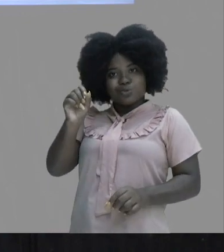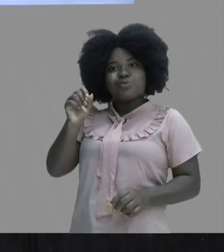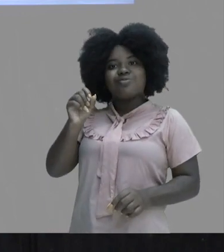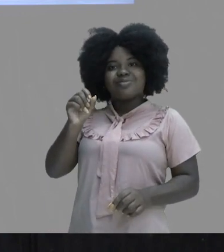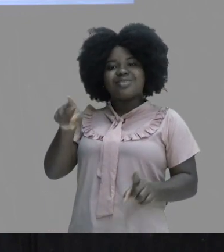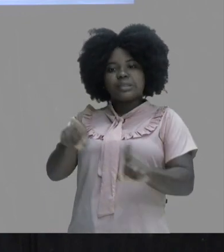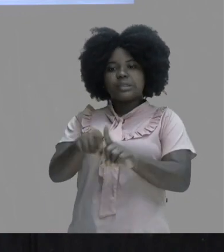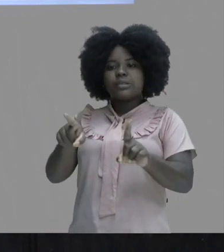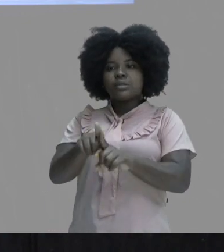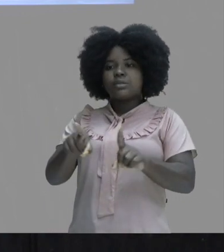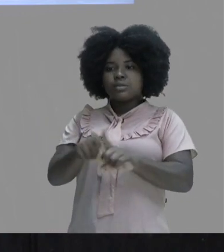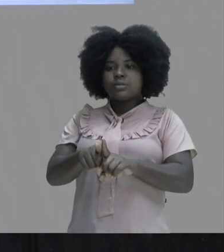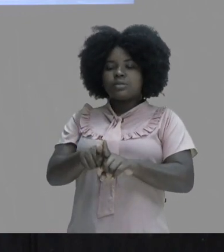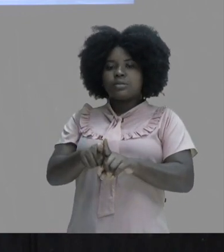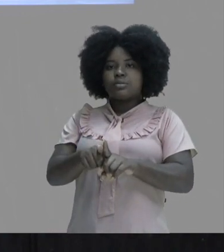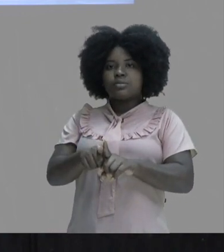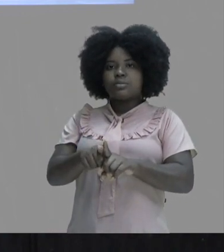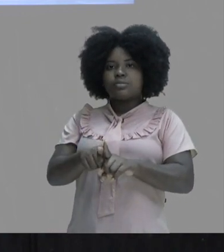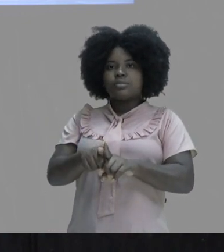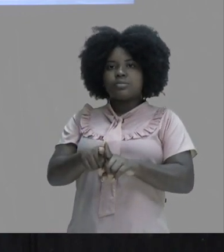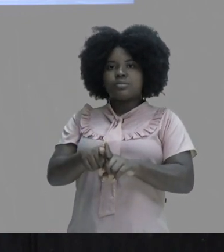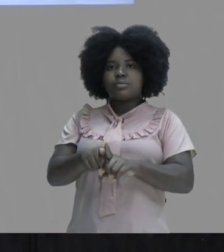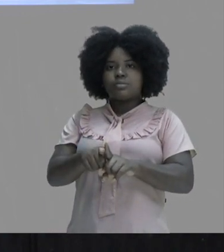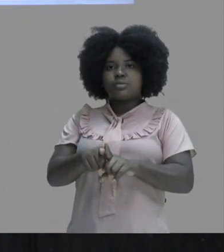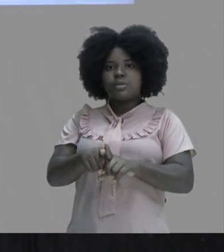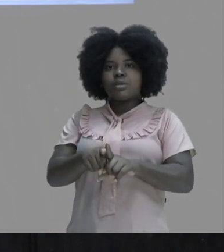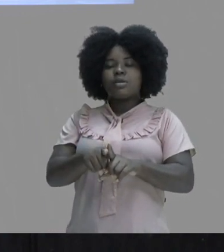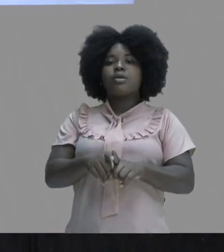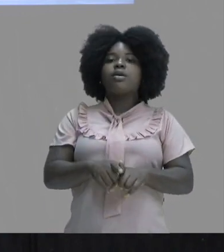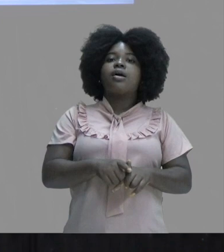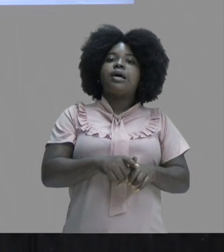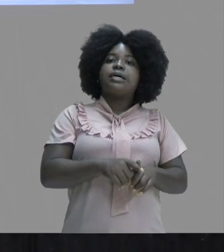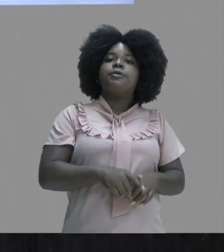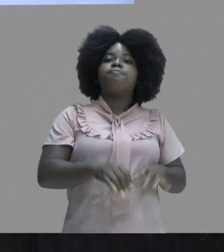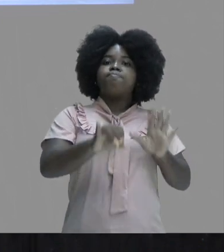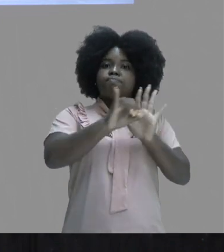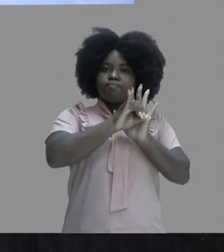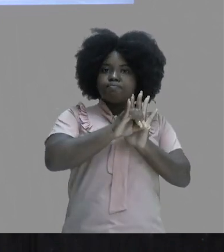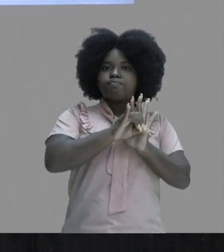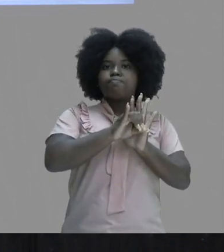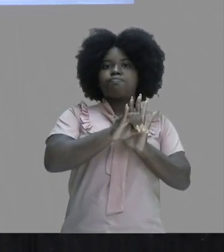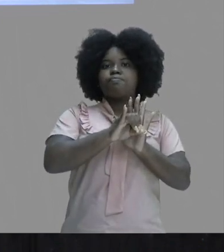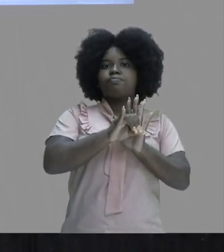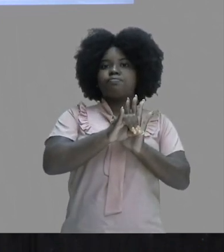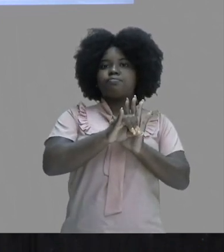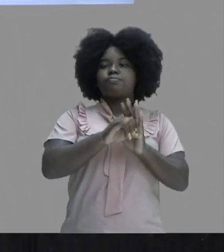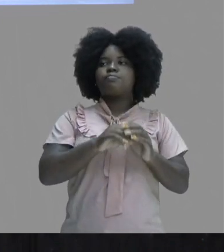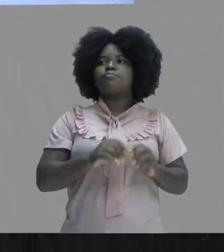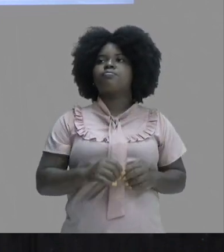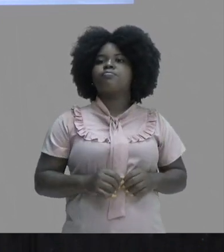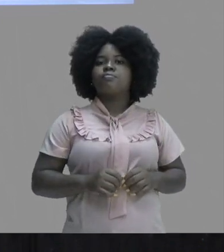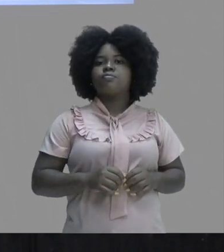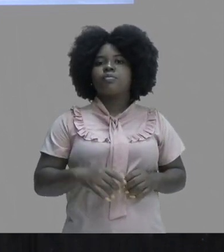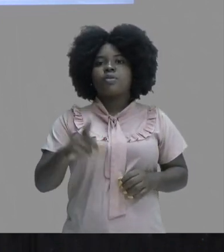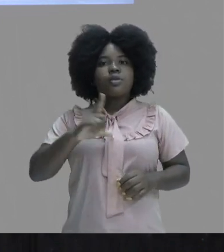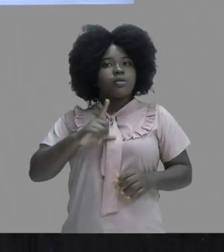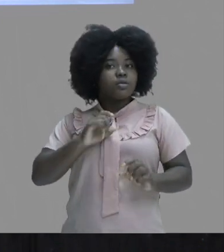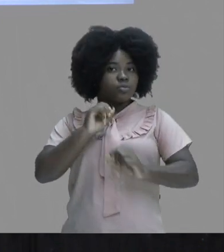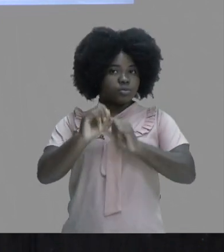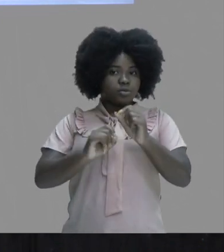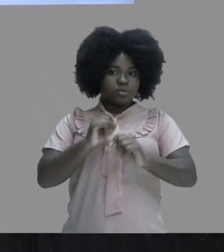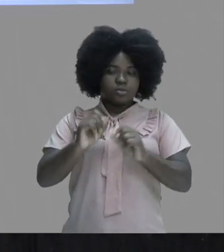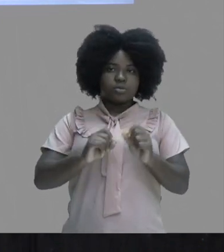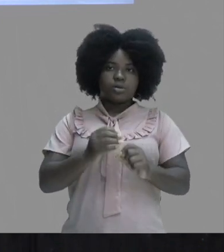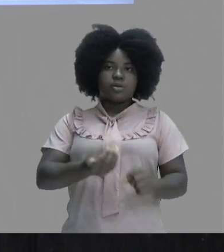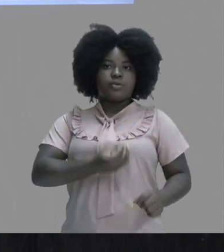a dignidade da pessoa humana. Beleza? Os direitos humanos compreendem, atenção, o direito à vida, a